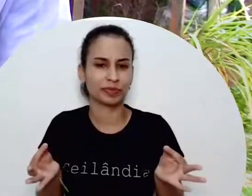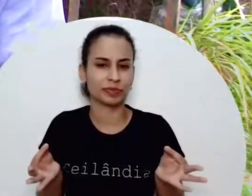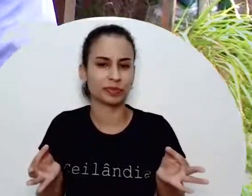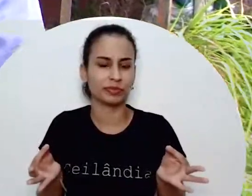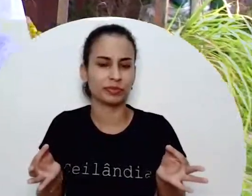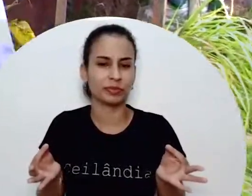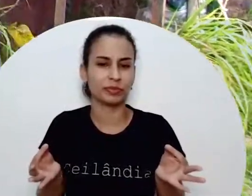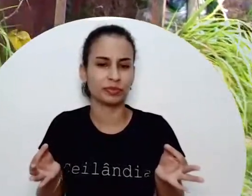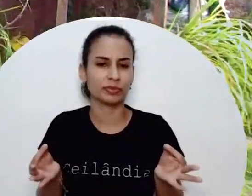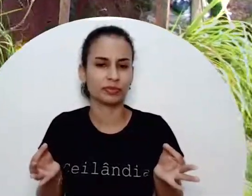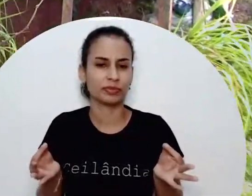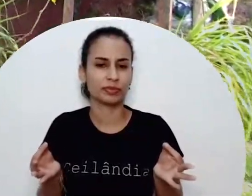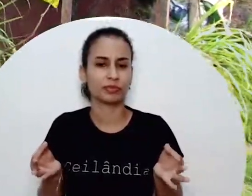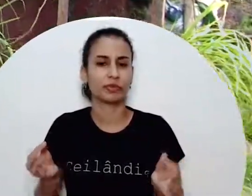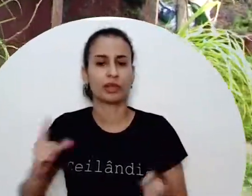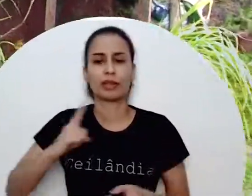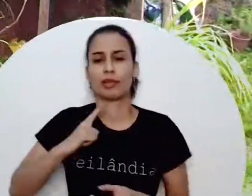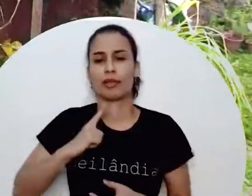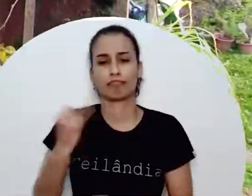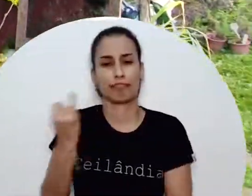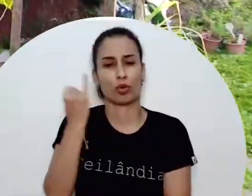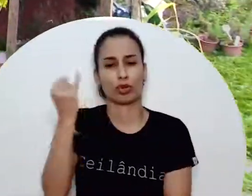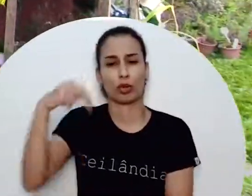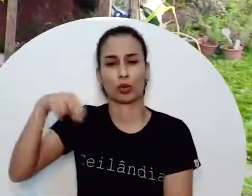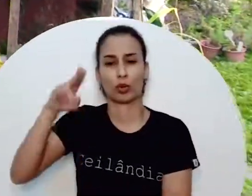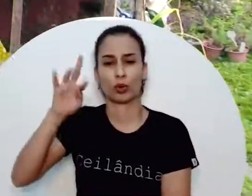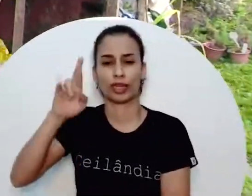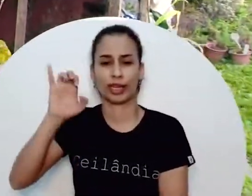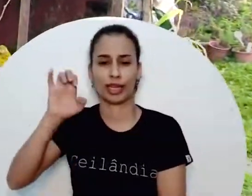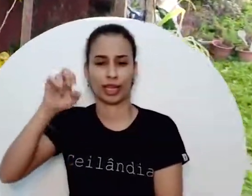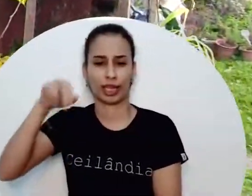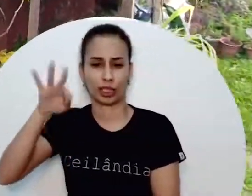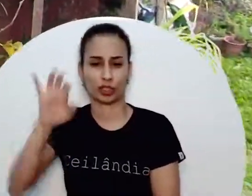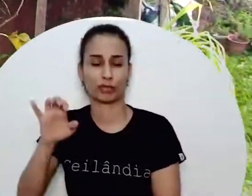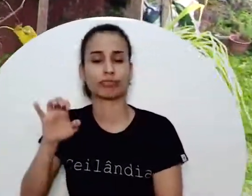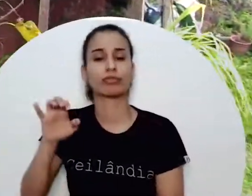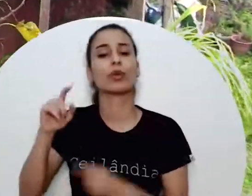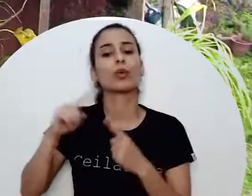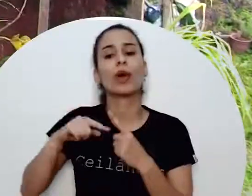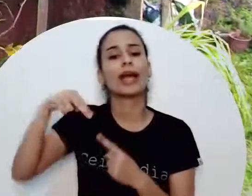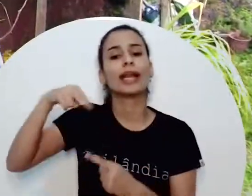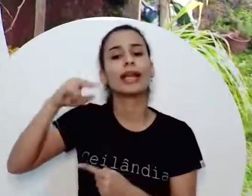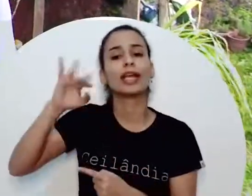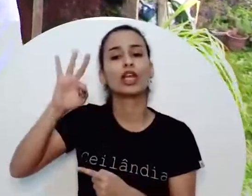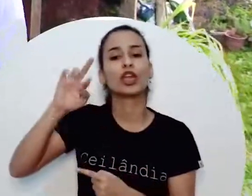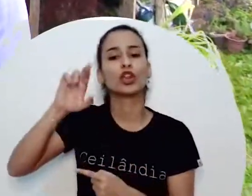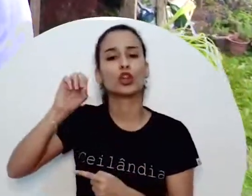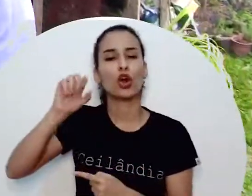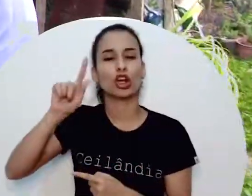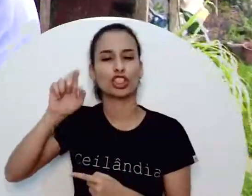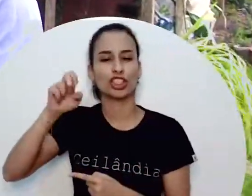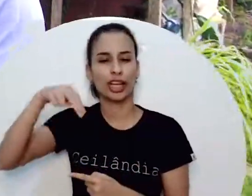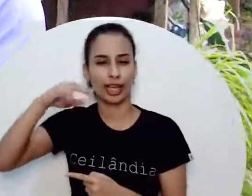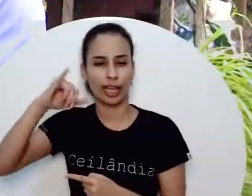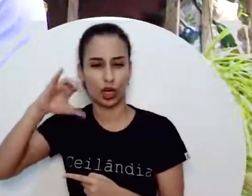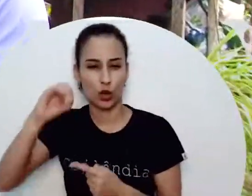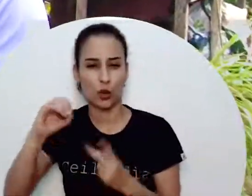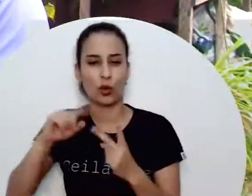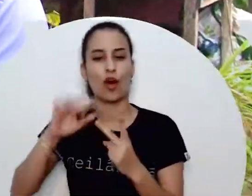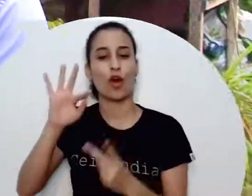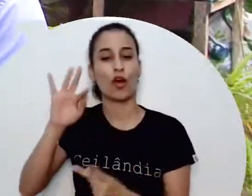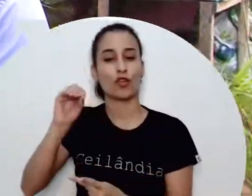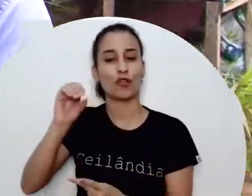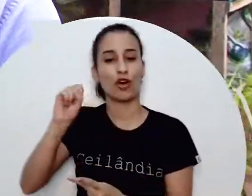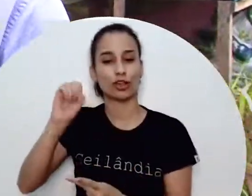vai ter os 3 grandes macronutrientes que as plantas precisam, que é nitrogênio, fósforo e potássio, e vai ter